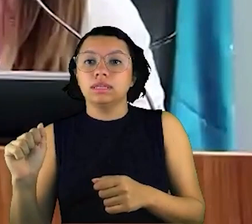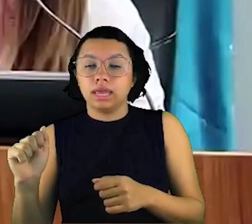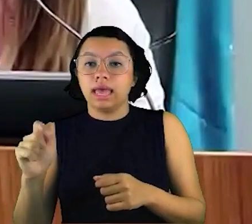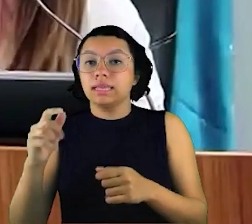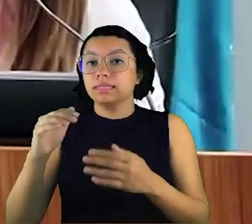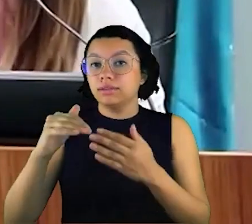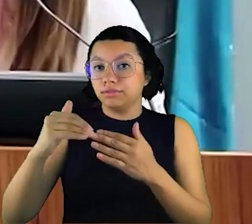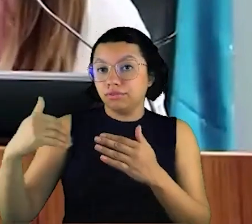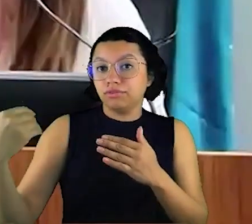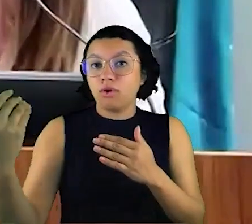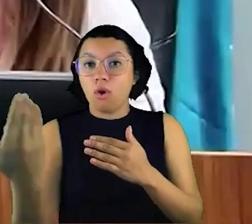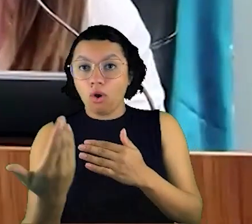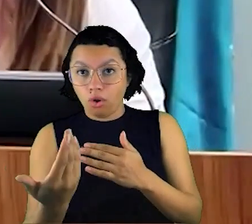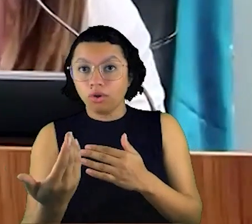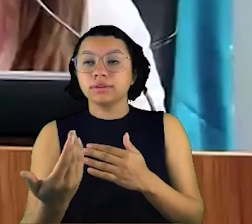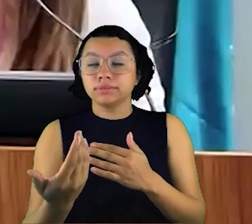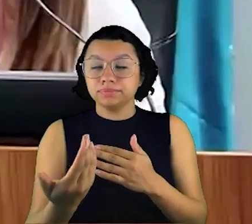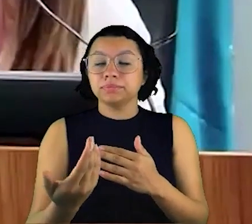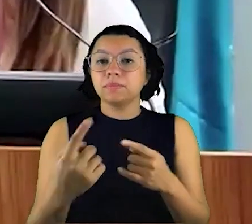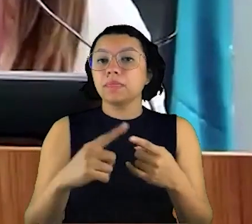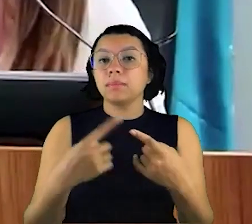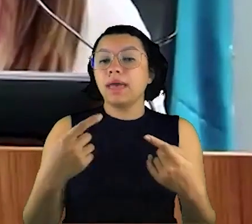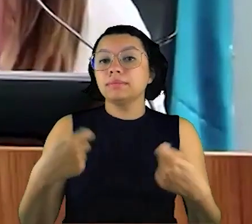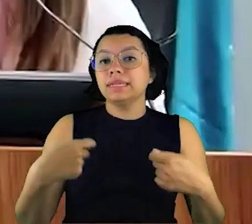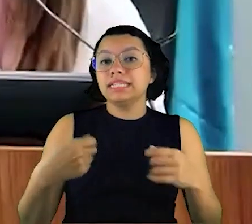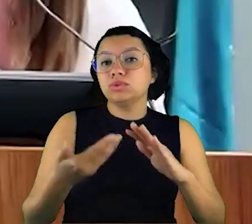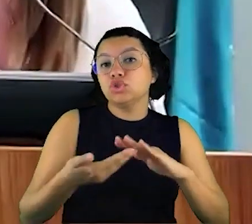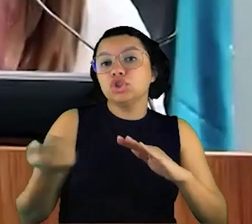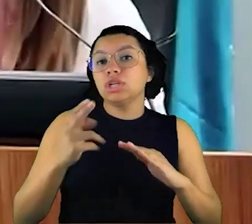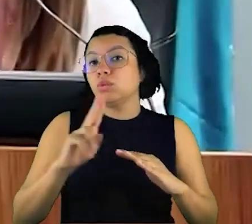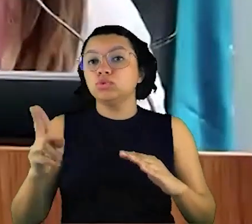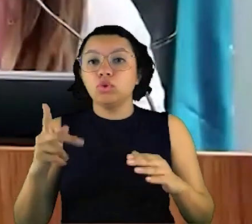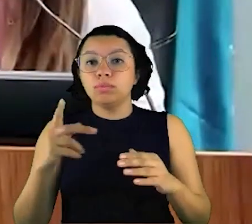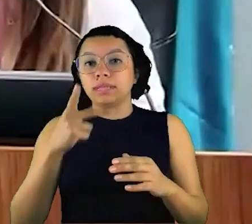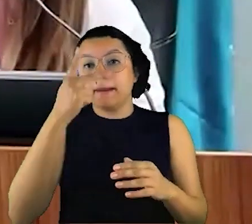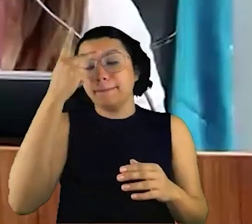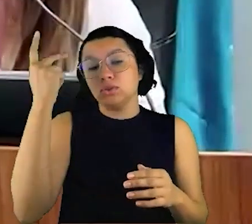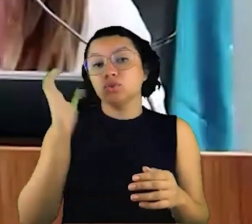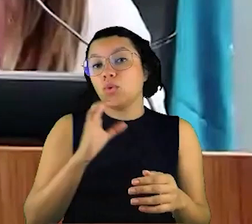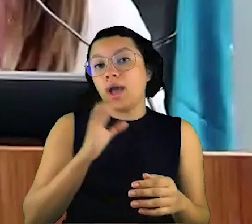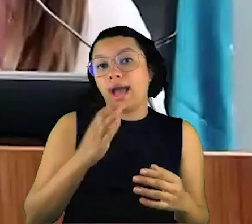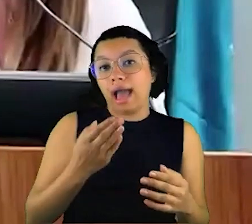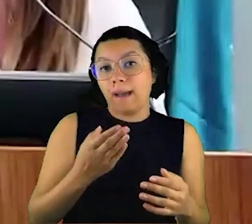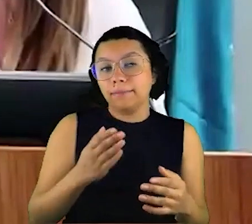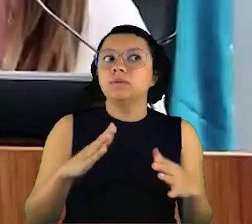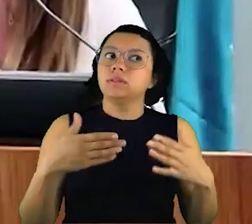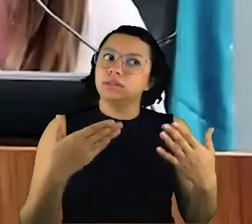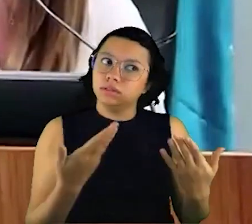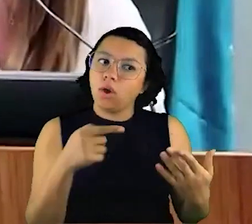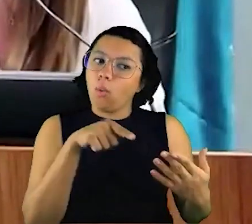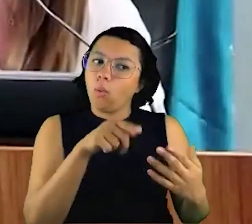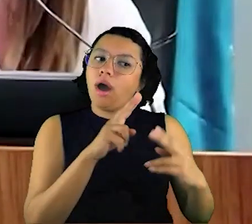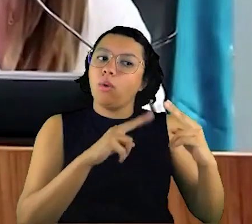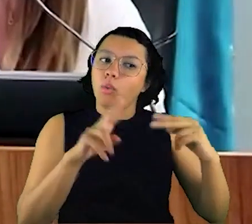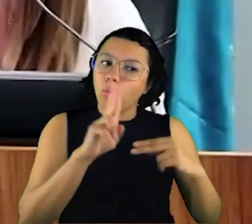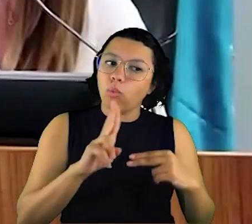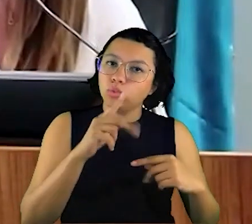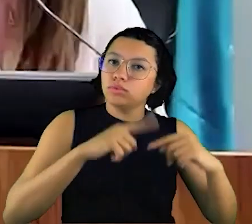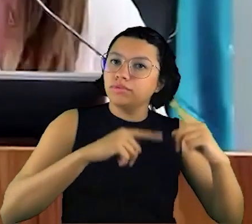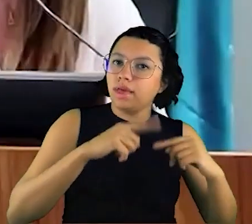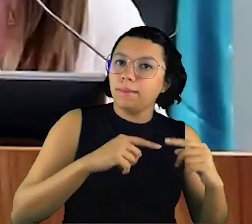tirar o nome da pessoa. Preciso de agilidade para isso. Então, eu tenho a ferramenta. Mas não. A ferramenta ela